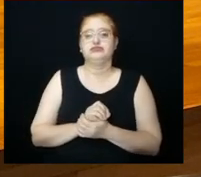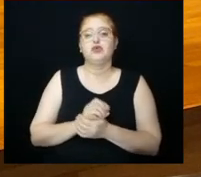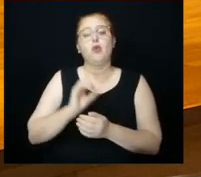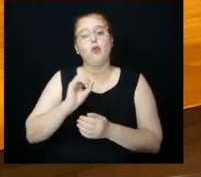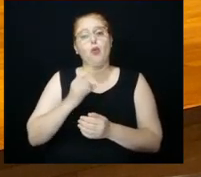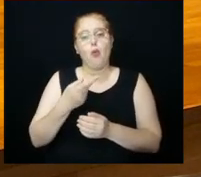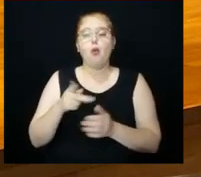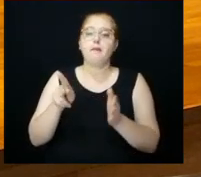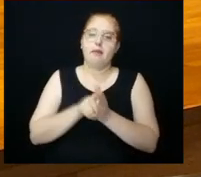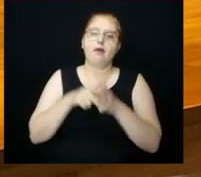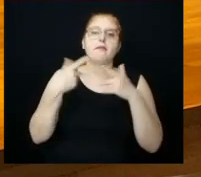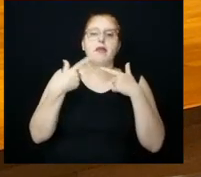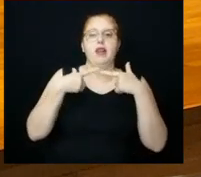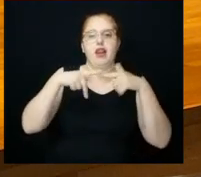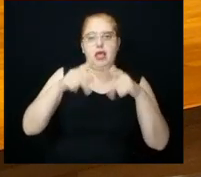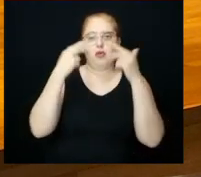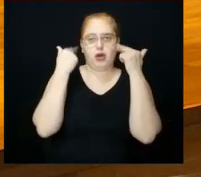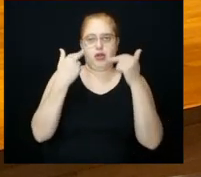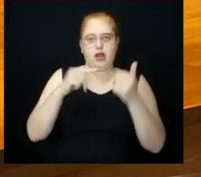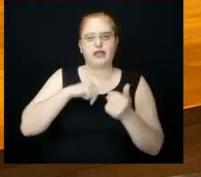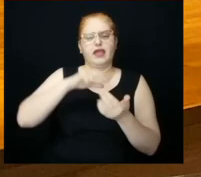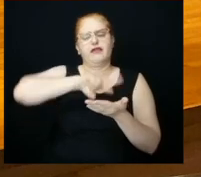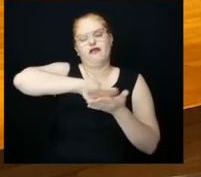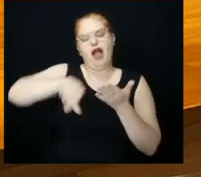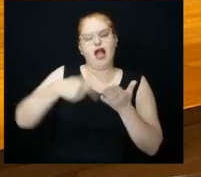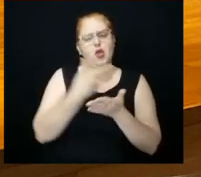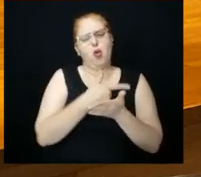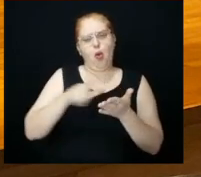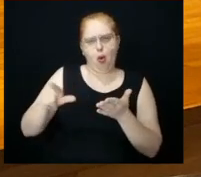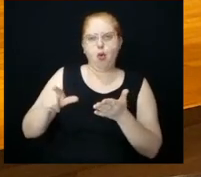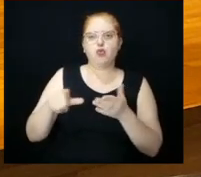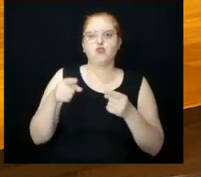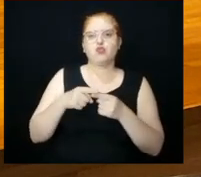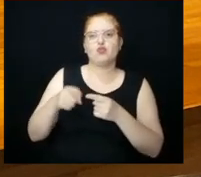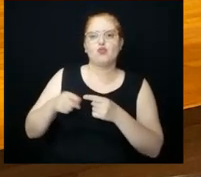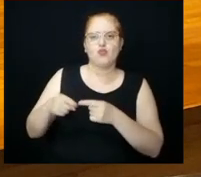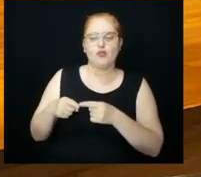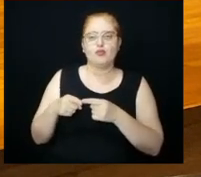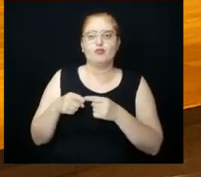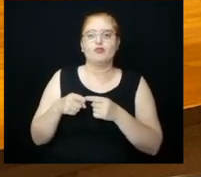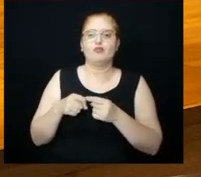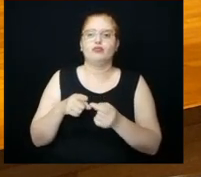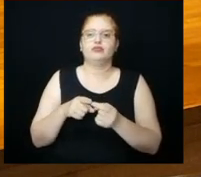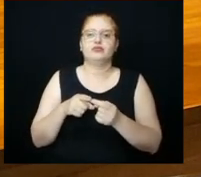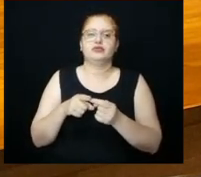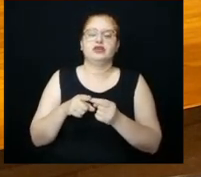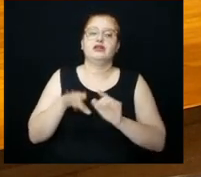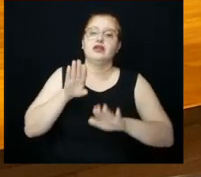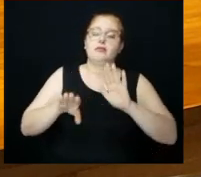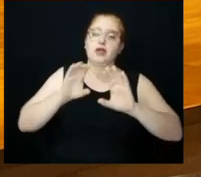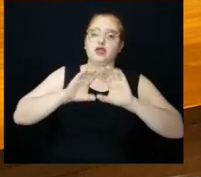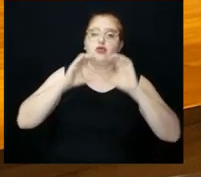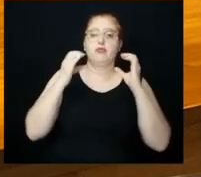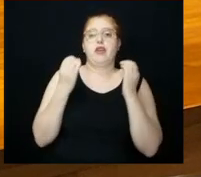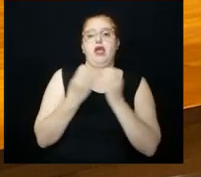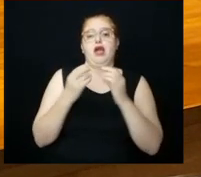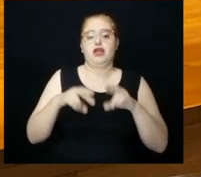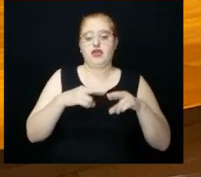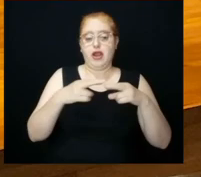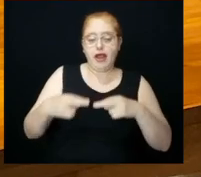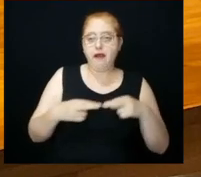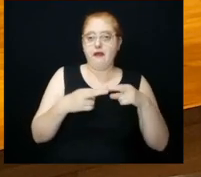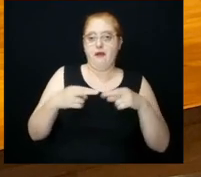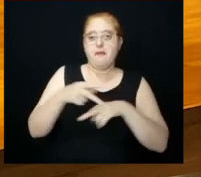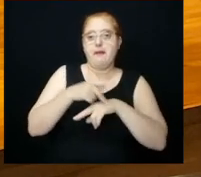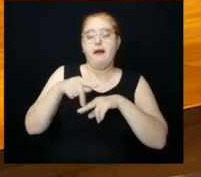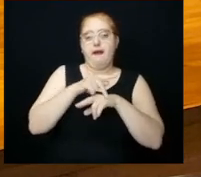ou as suas línguas maternas, que são várias outras também, né, conforme a sua comunidade, né, a sua região,